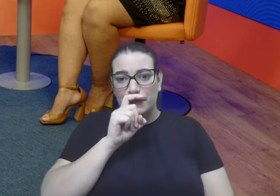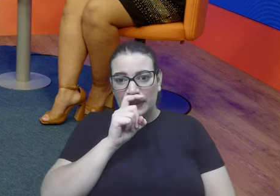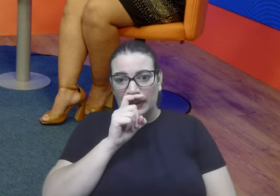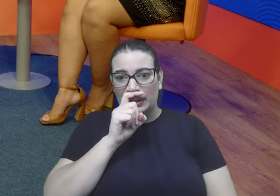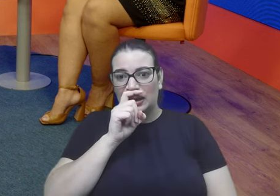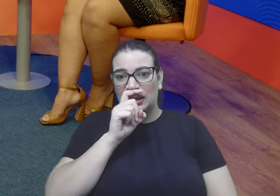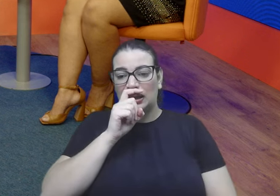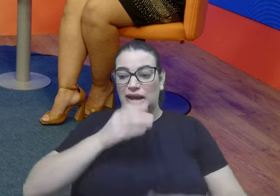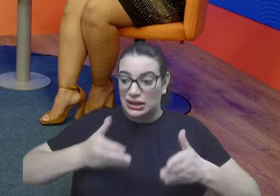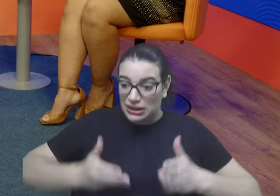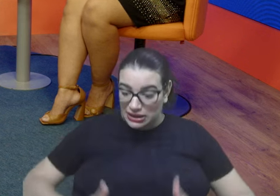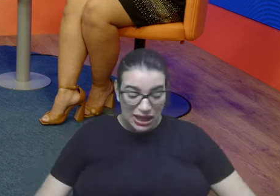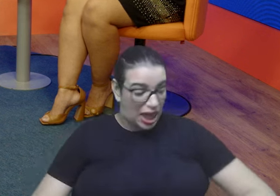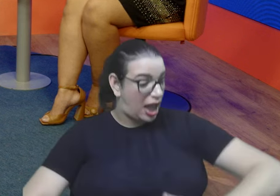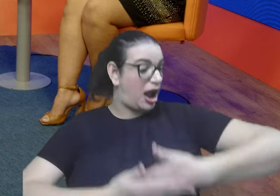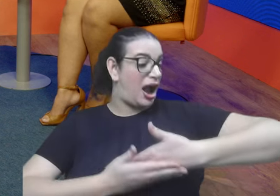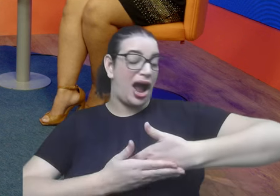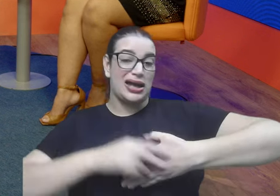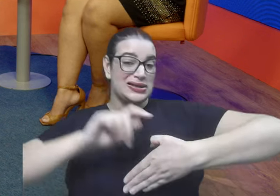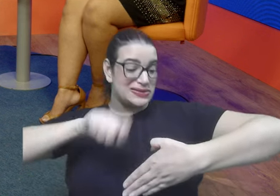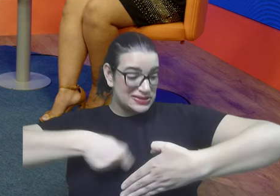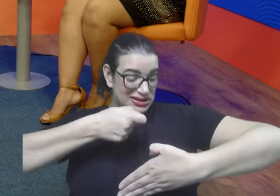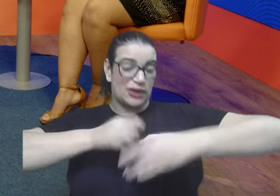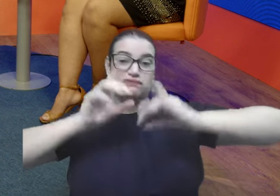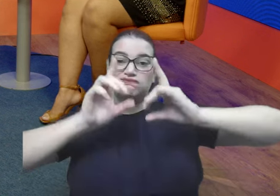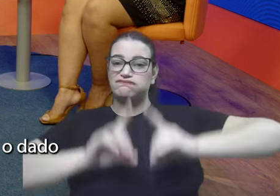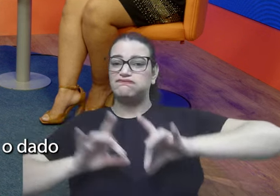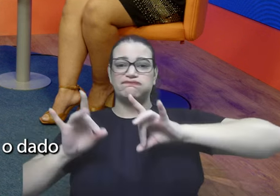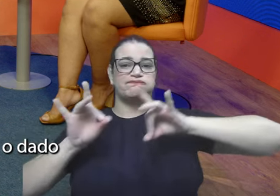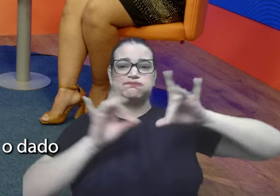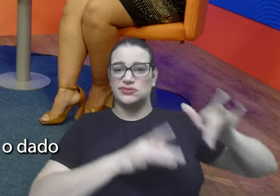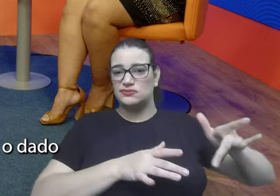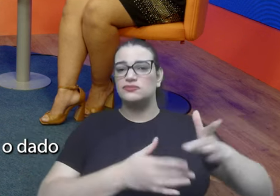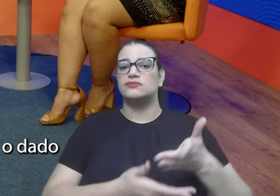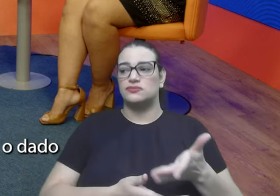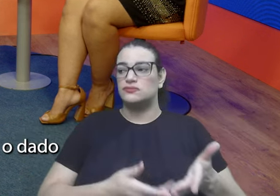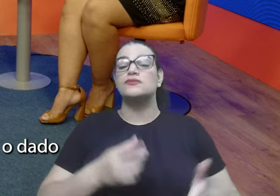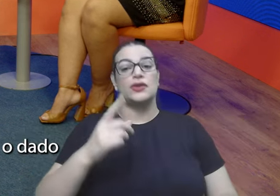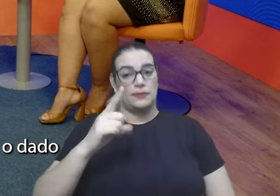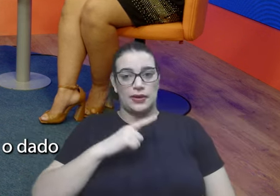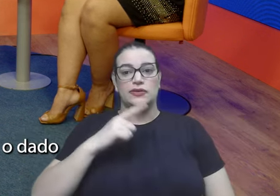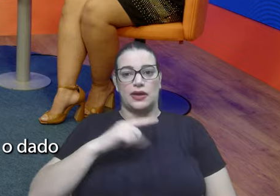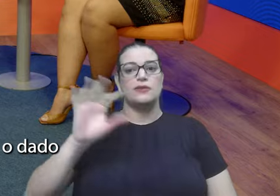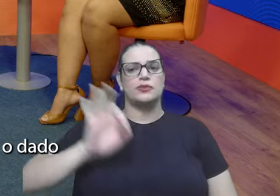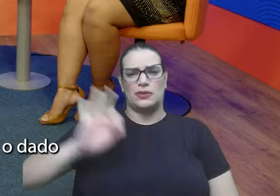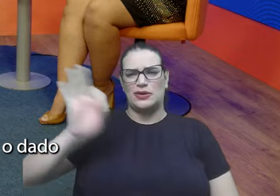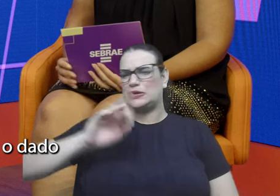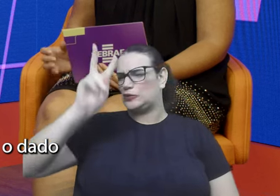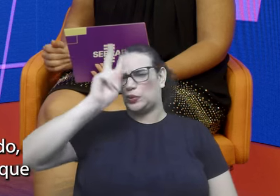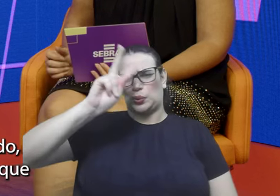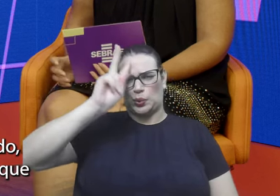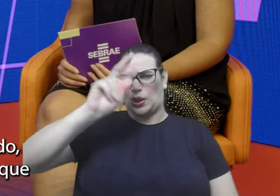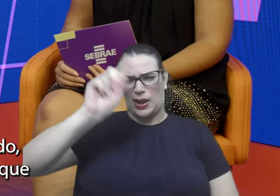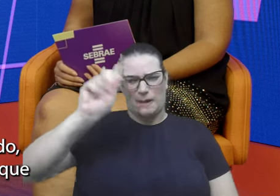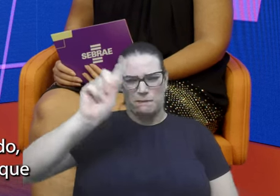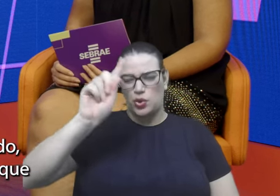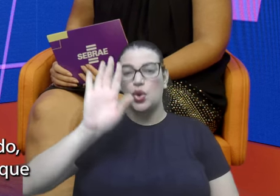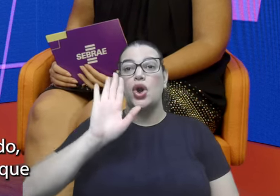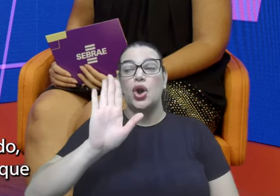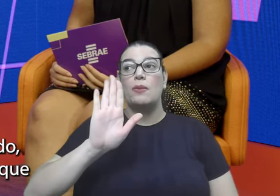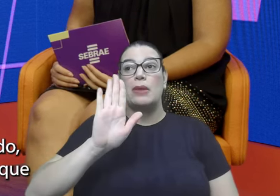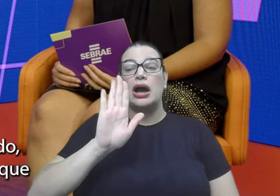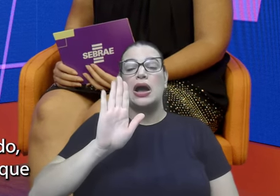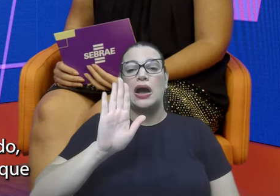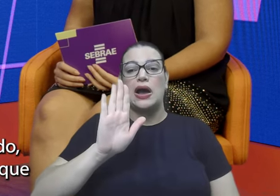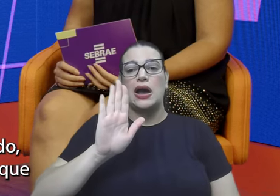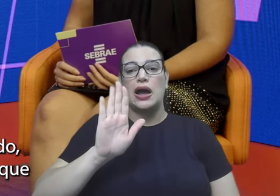nasce um filho deficiente com alguma deficiência tem eu não vou lembrar exatamente o dado porque eu não não não trouxe isso para